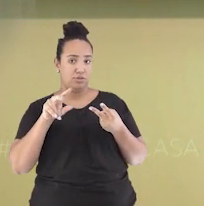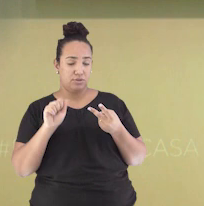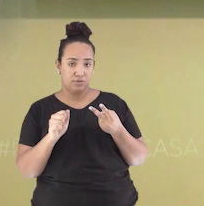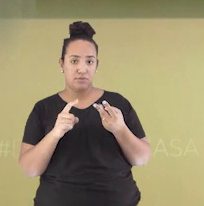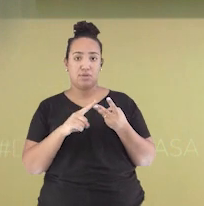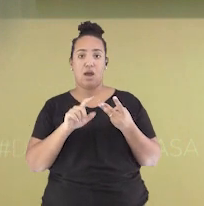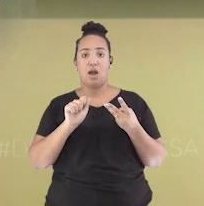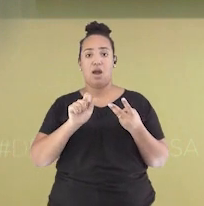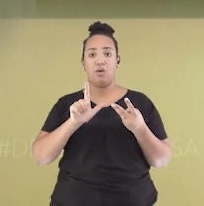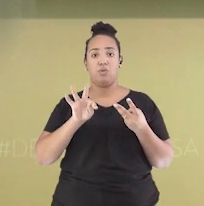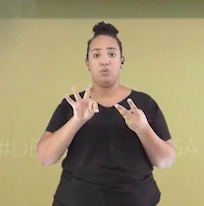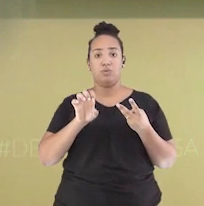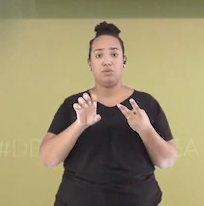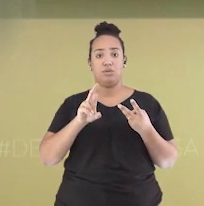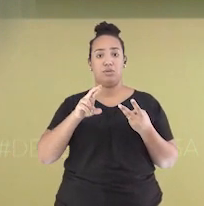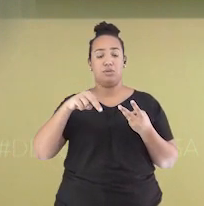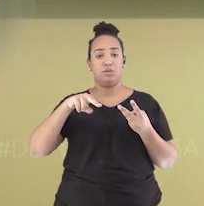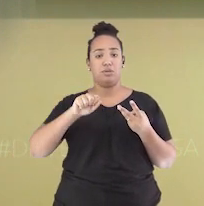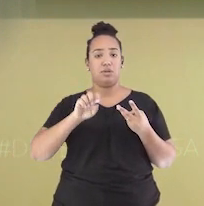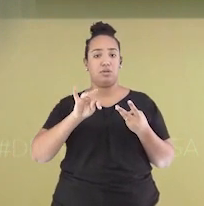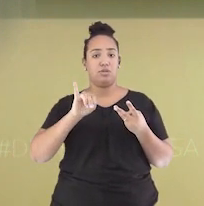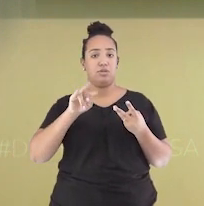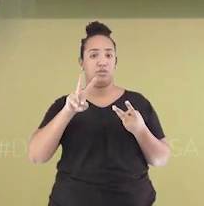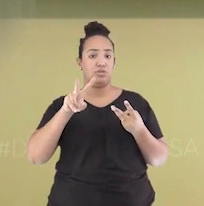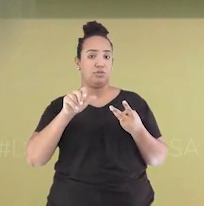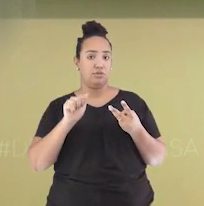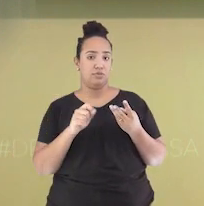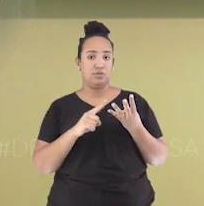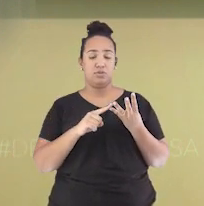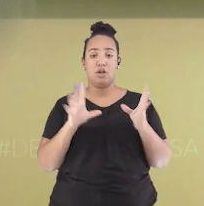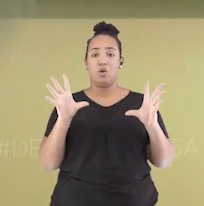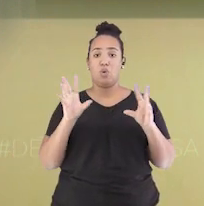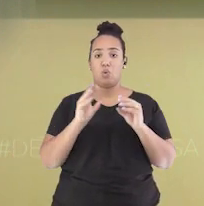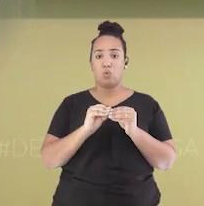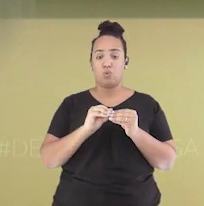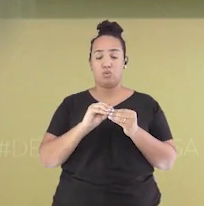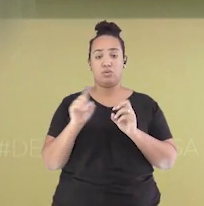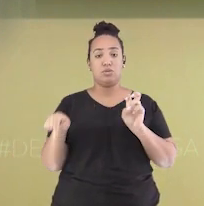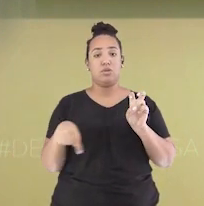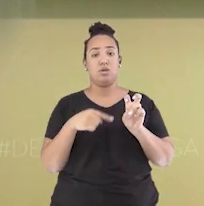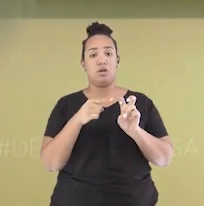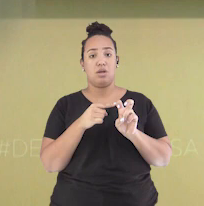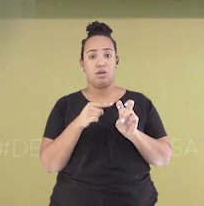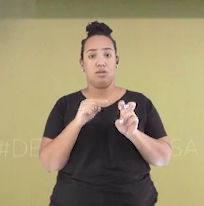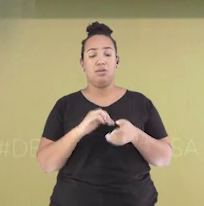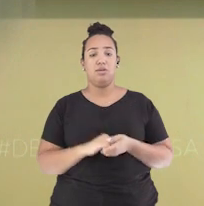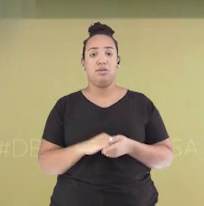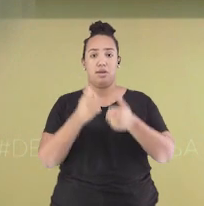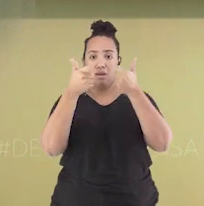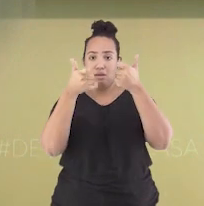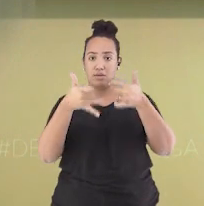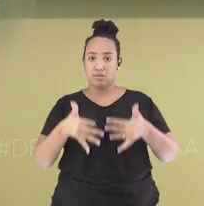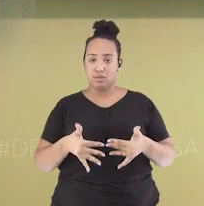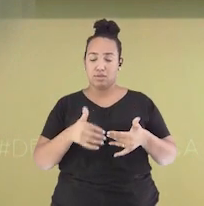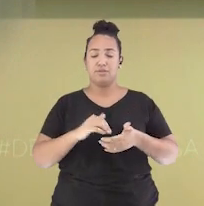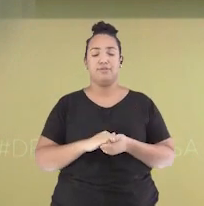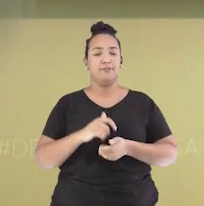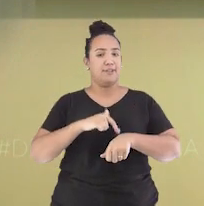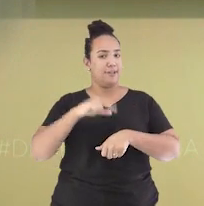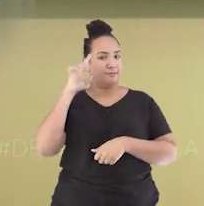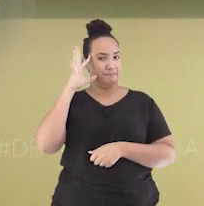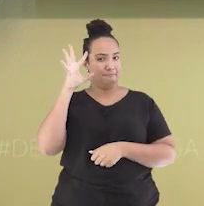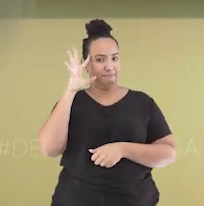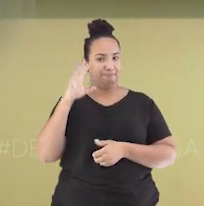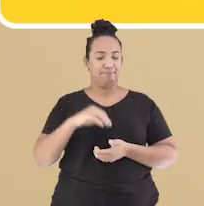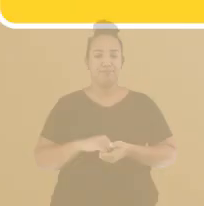C, alternativas. Letra D, conclusivas. Ou letra E, explicativas. Um tempo